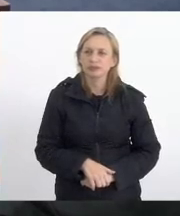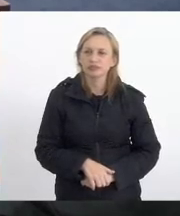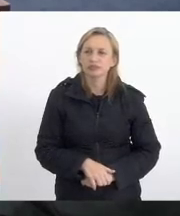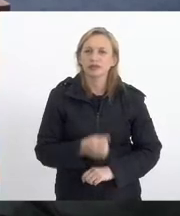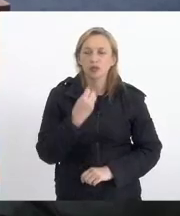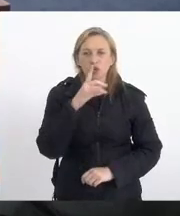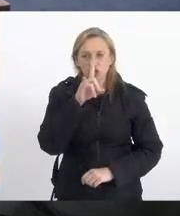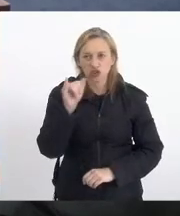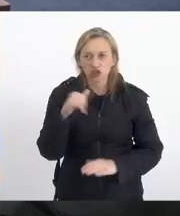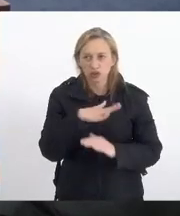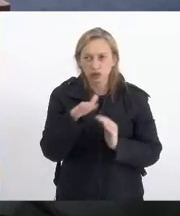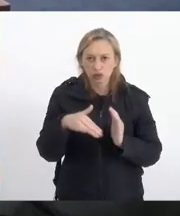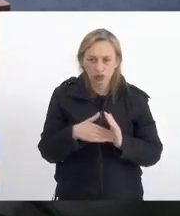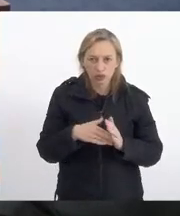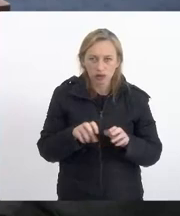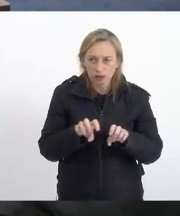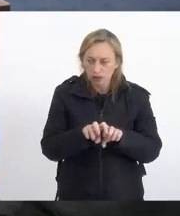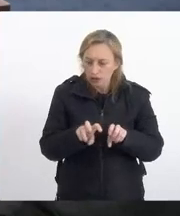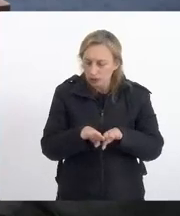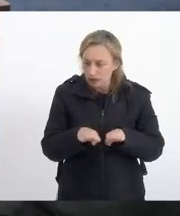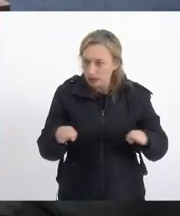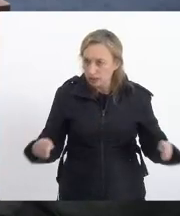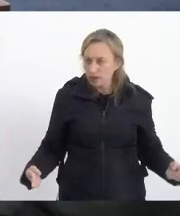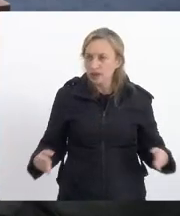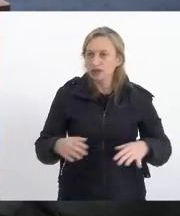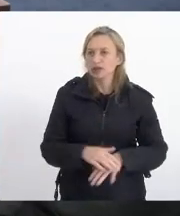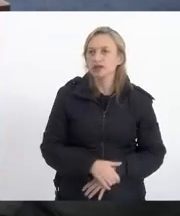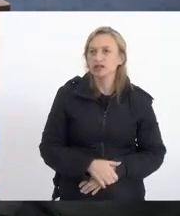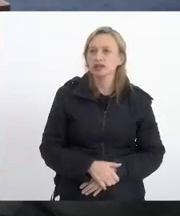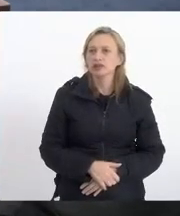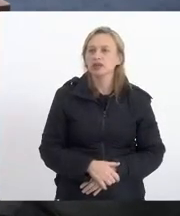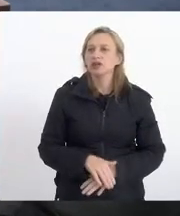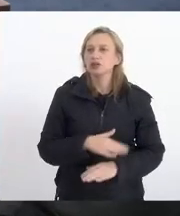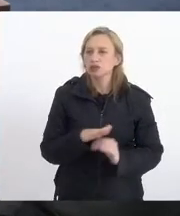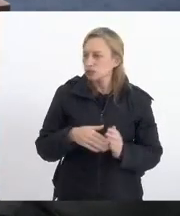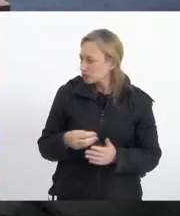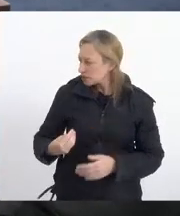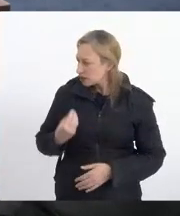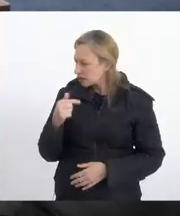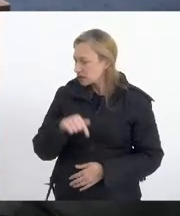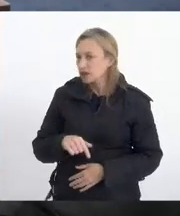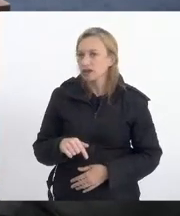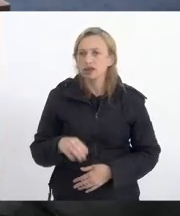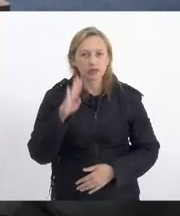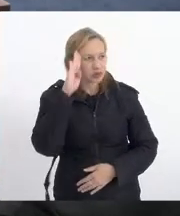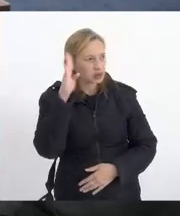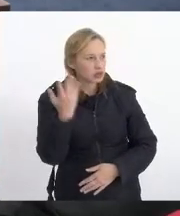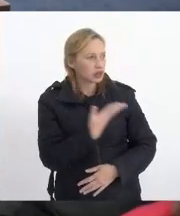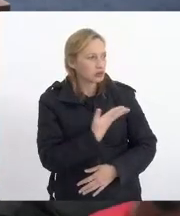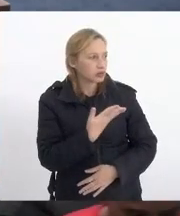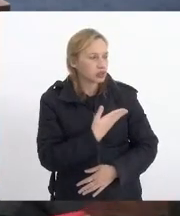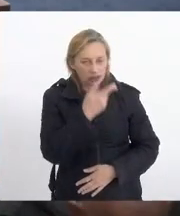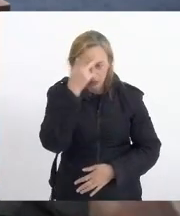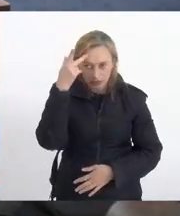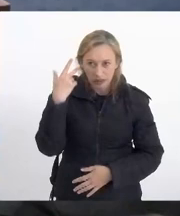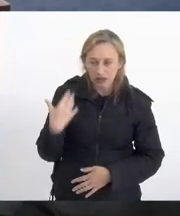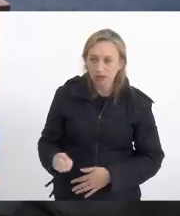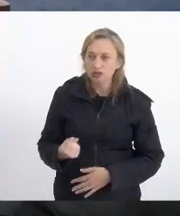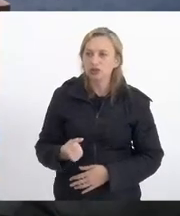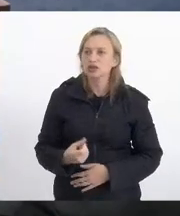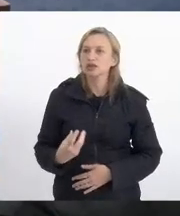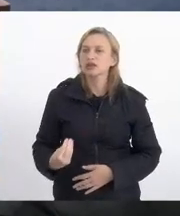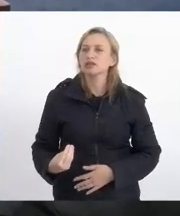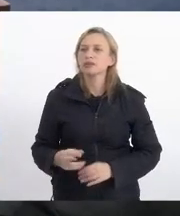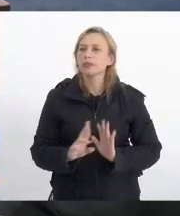Bom dia a todos os membros da mesa e todos os participantes que estão aqui hoje, principalmente nossas amigas pensionistas. Eu estou